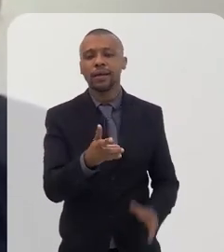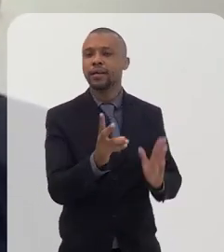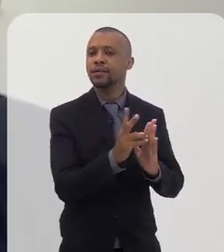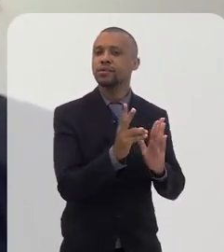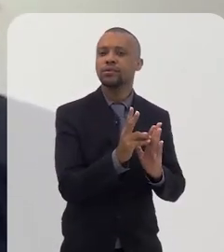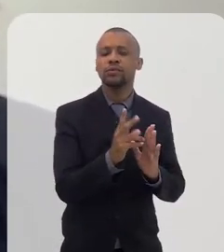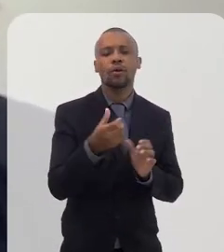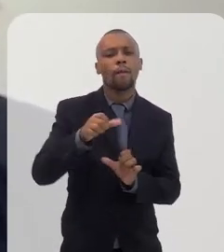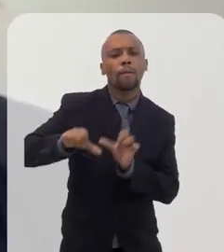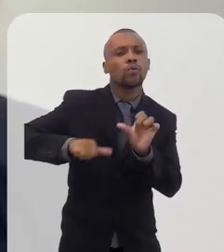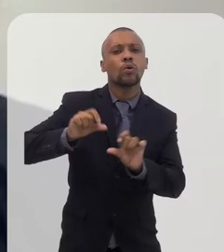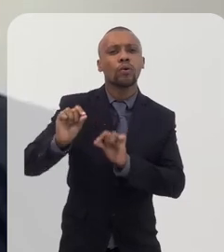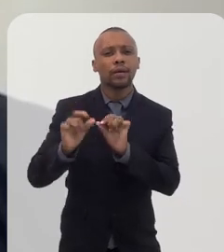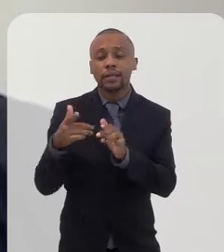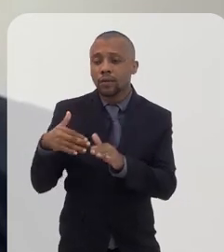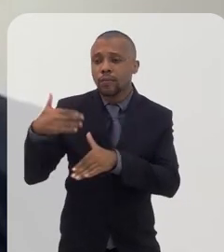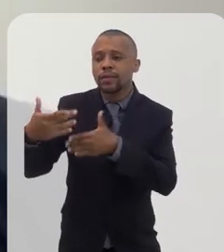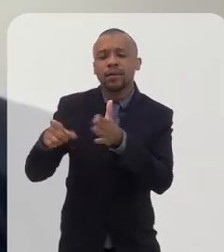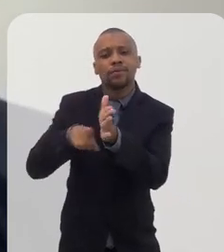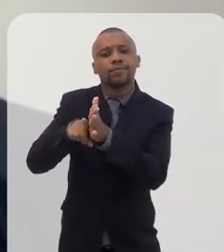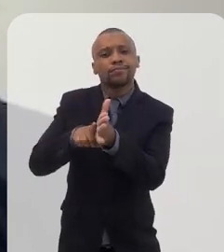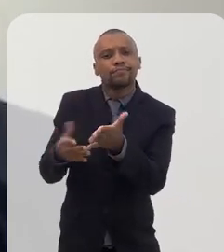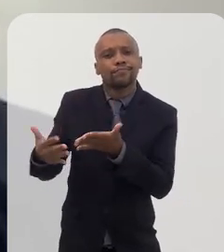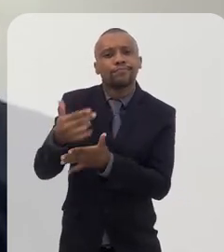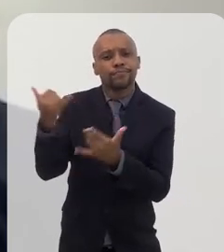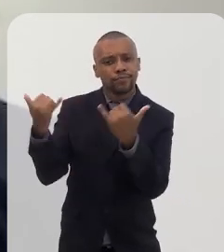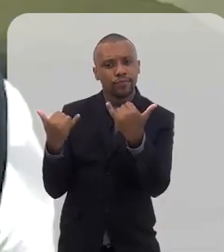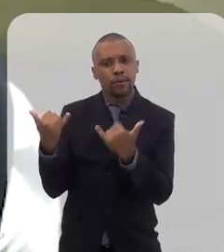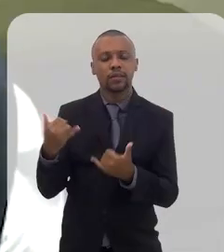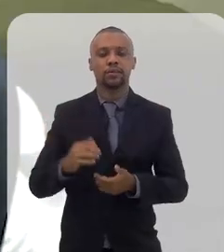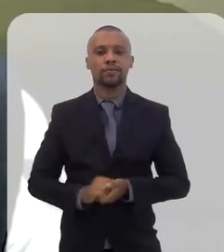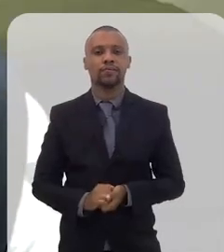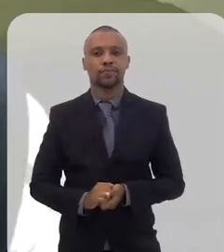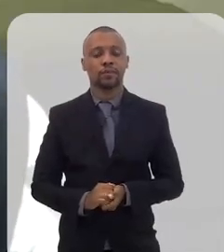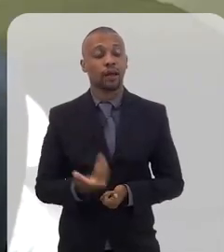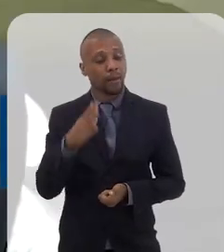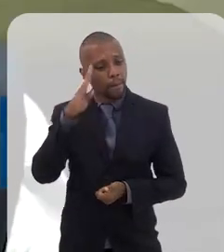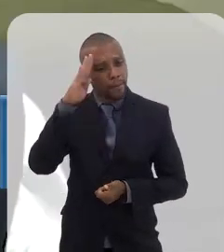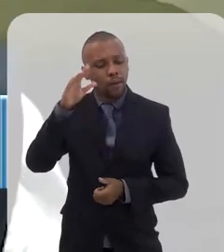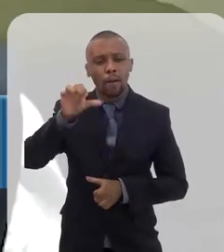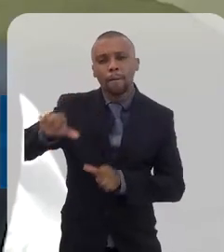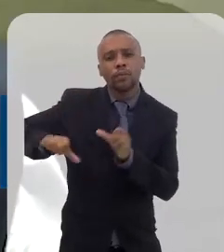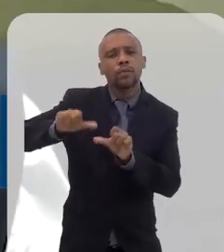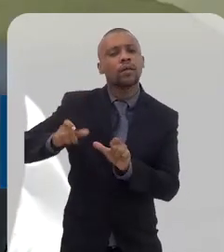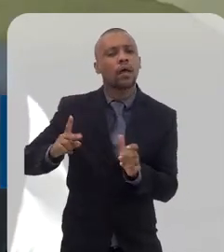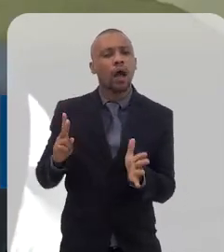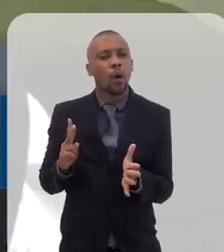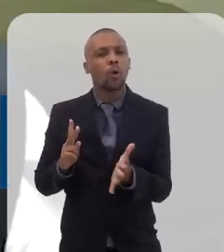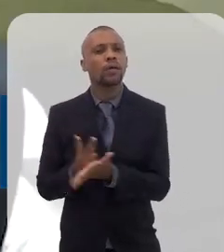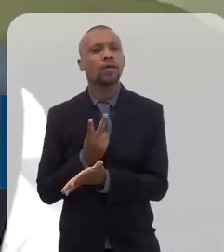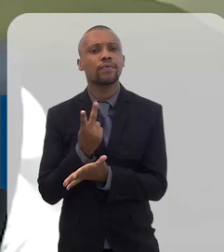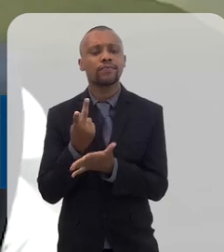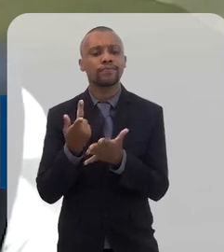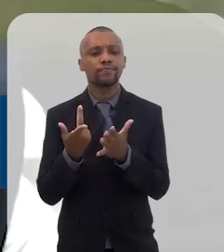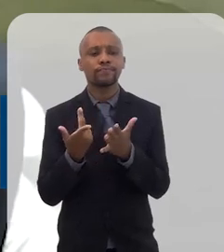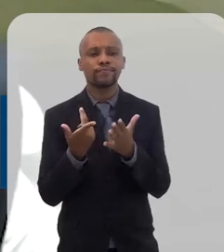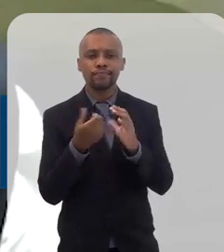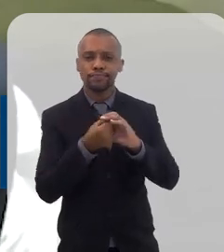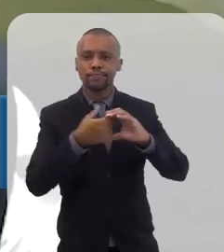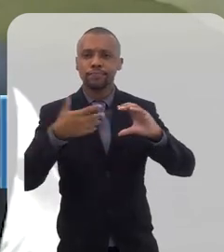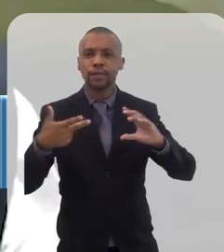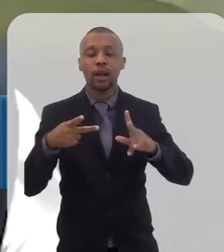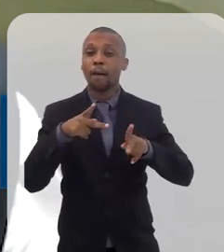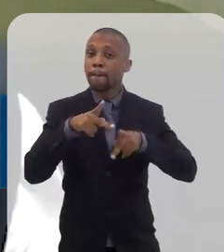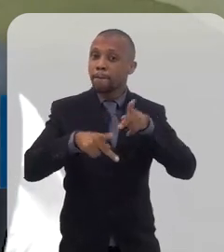processo de levantamento de informação dessa população? As maiores mudanças, Geis, ocorreram no quesito